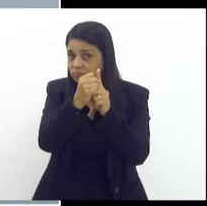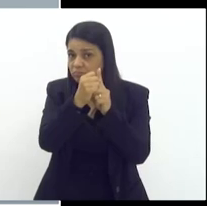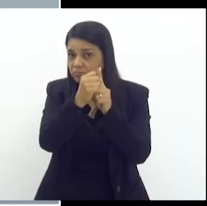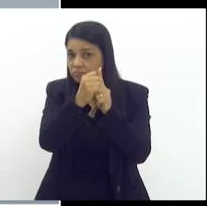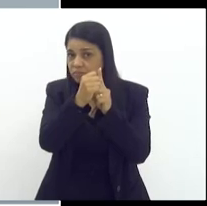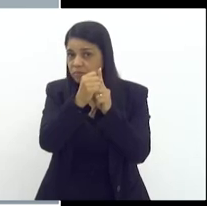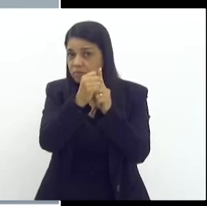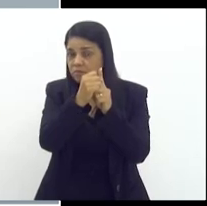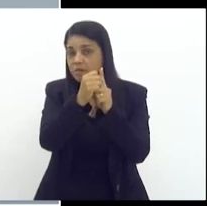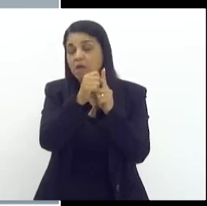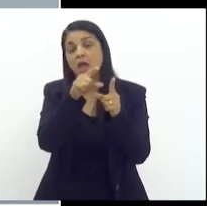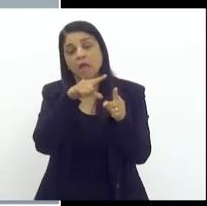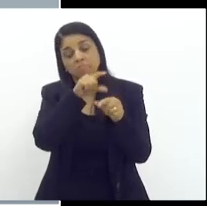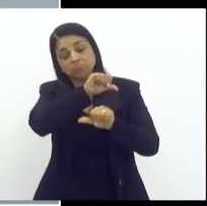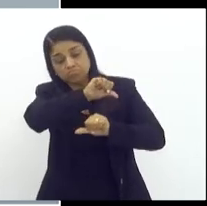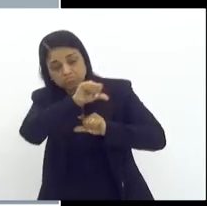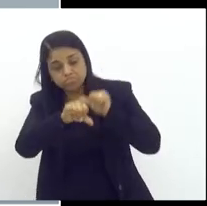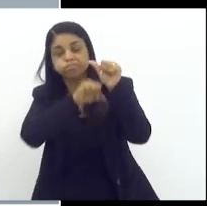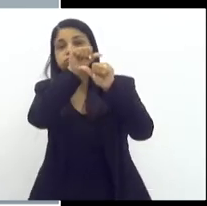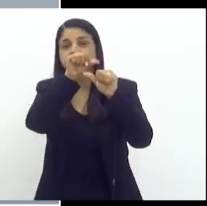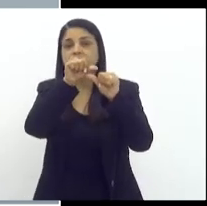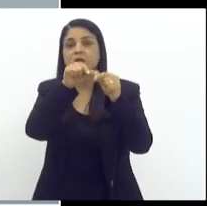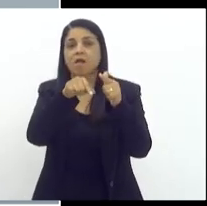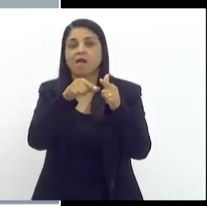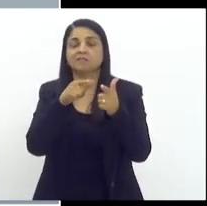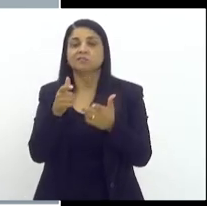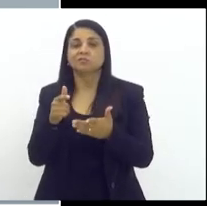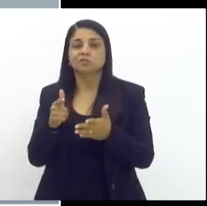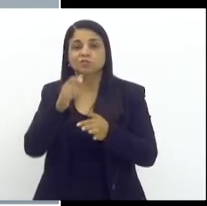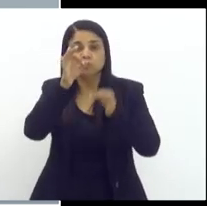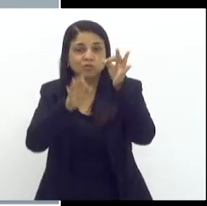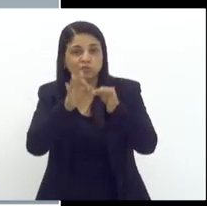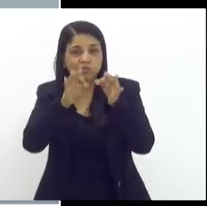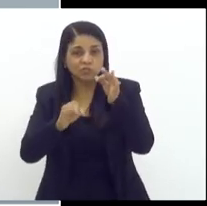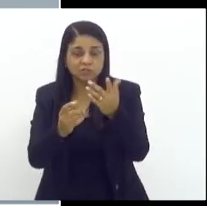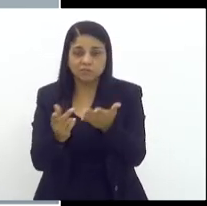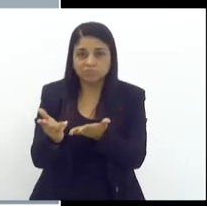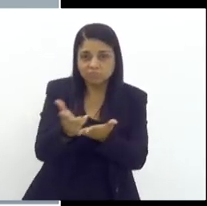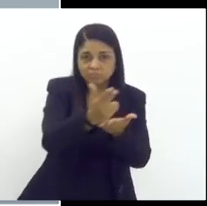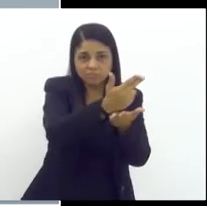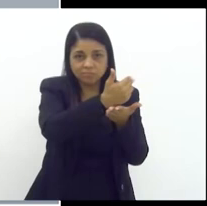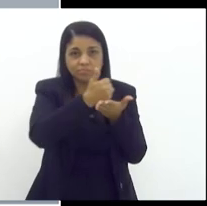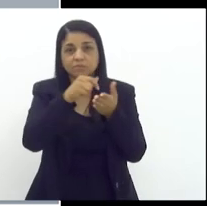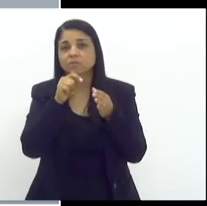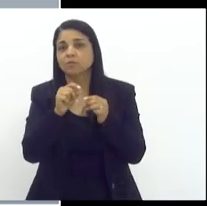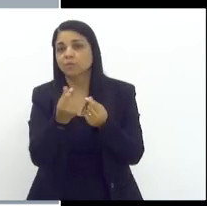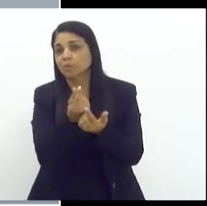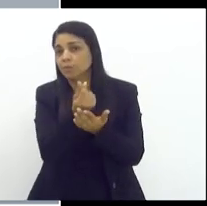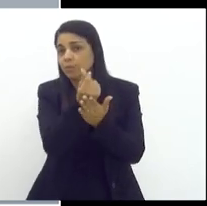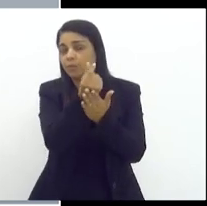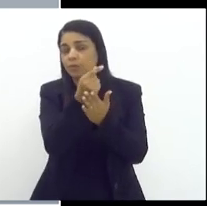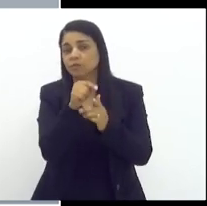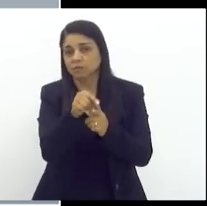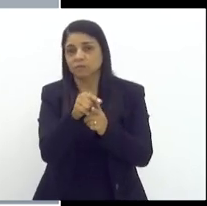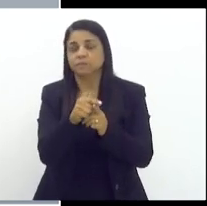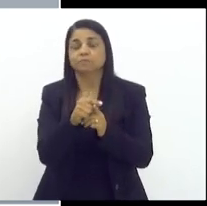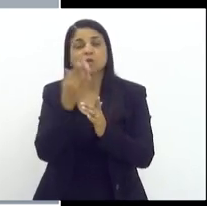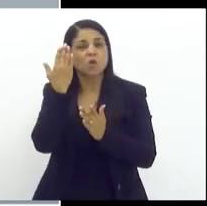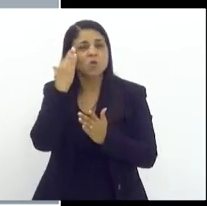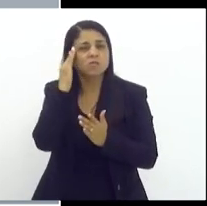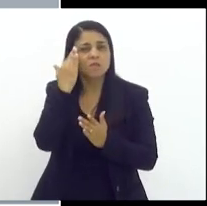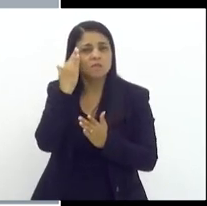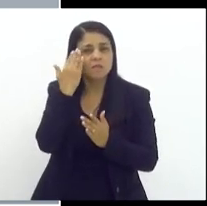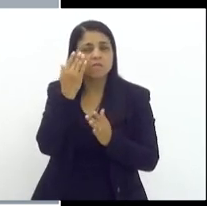daria Justiça tributária são fundamentais para compreensão dos princípios tributários e